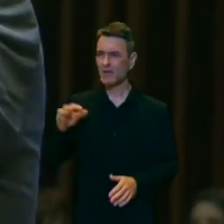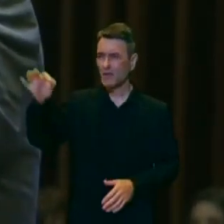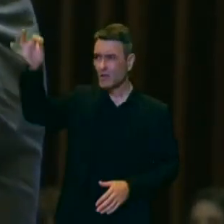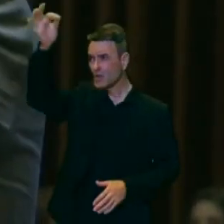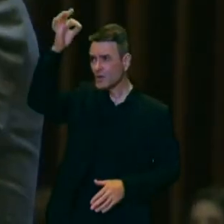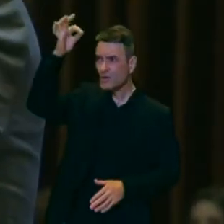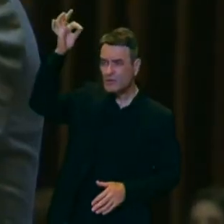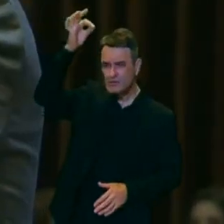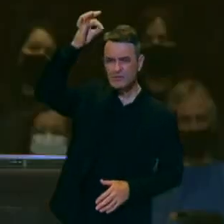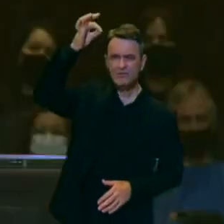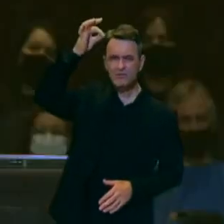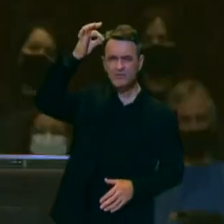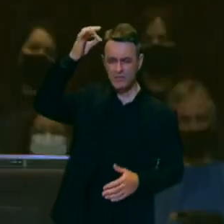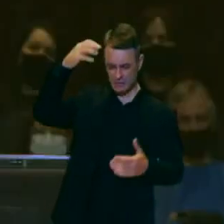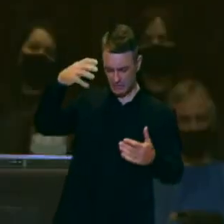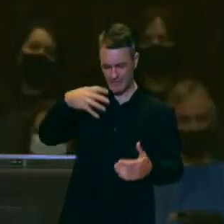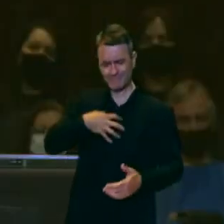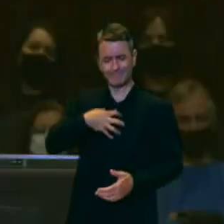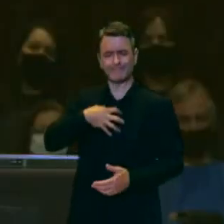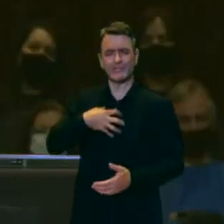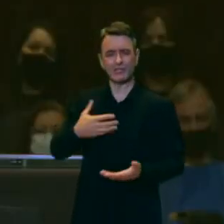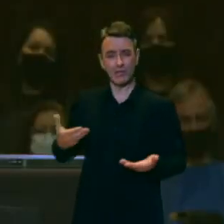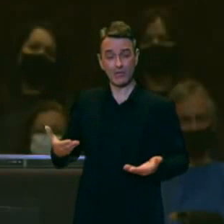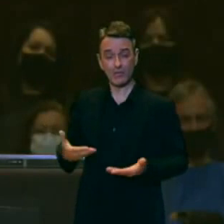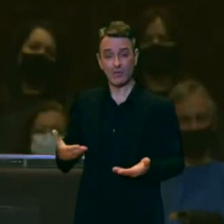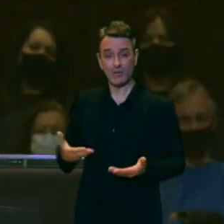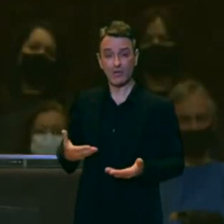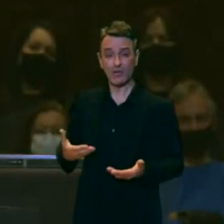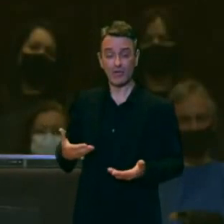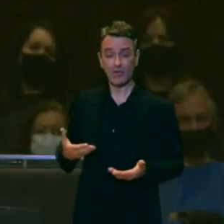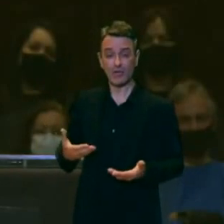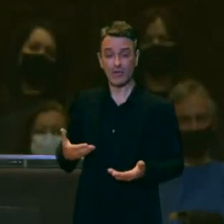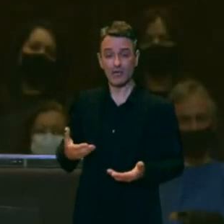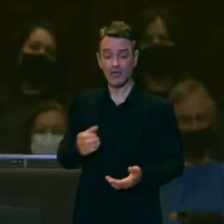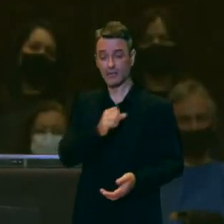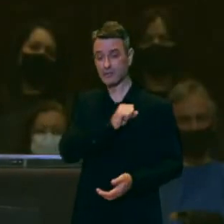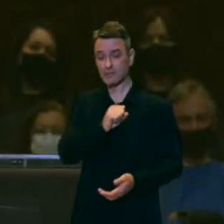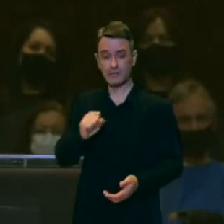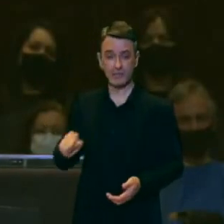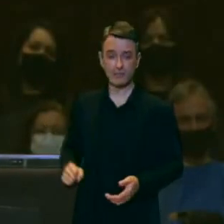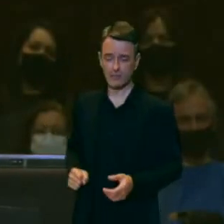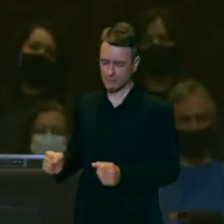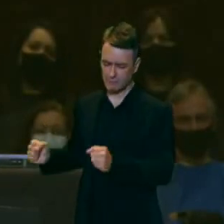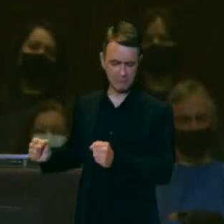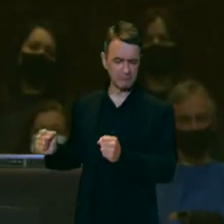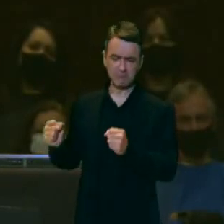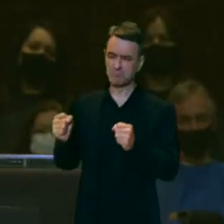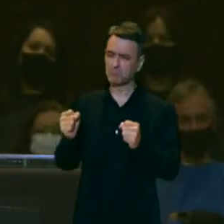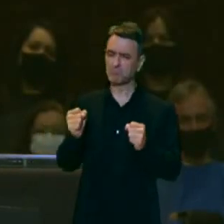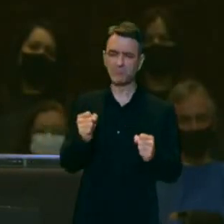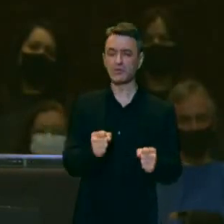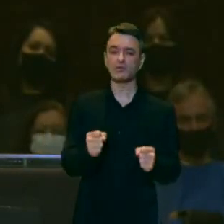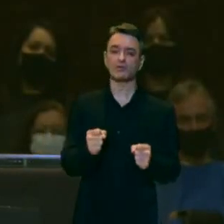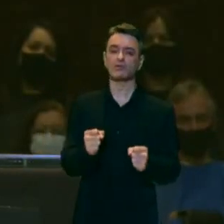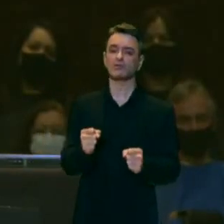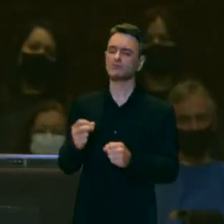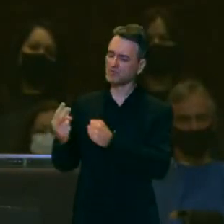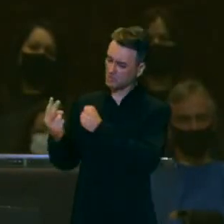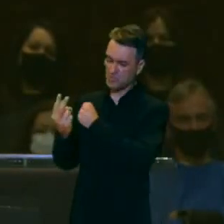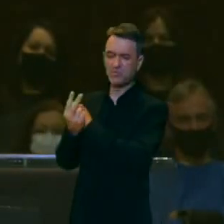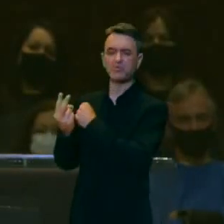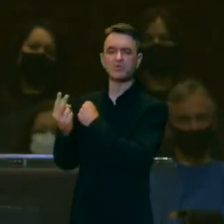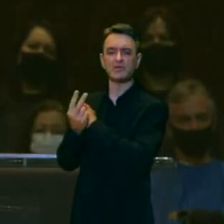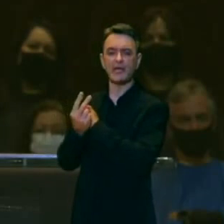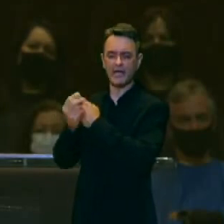sua vida, como você sentiu agora, é o Senhor Todo-Poderoso. E Ele pode cuidar,